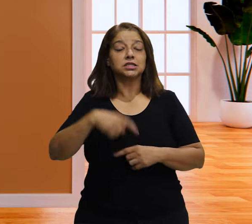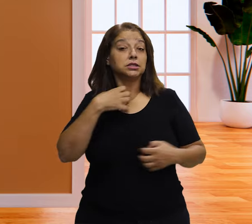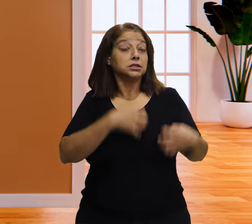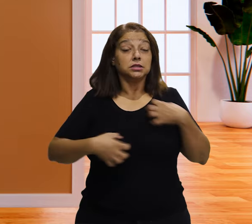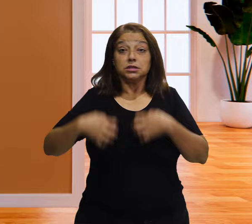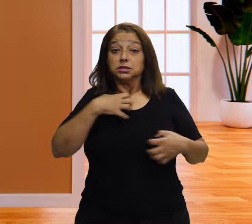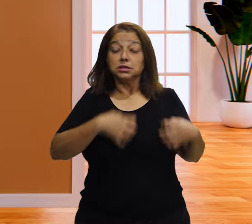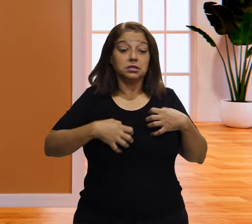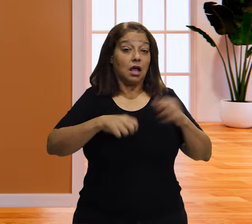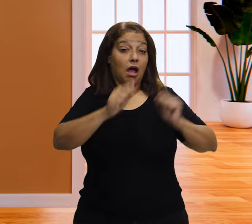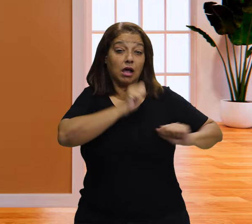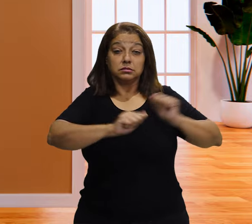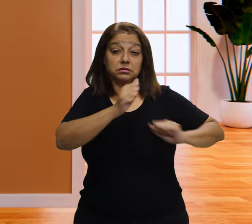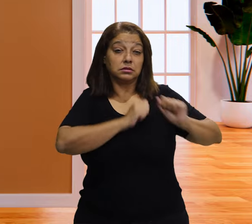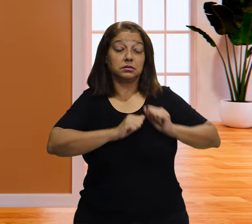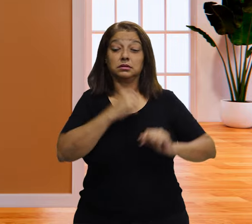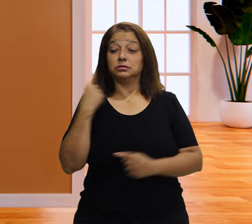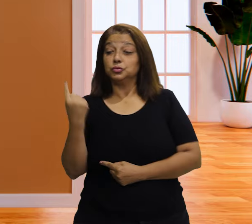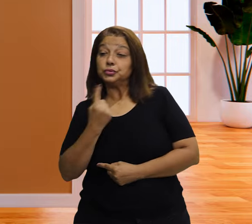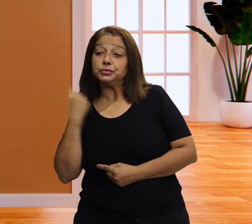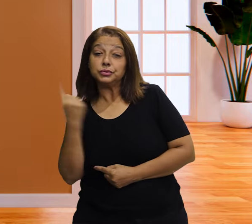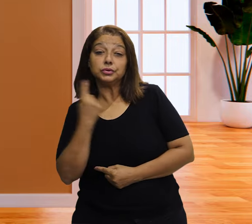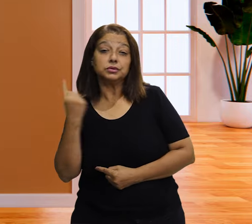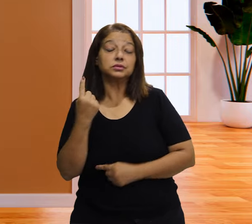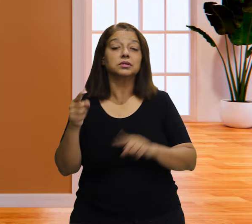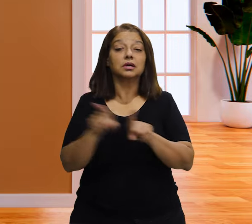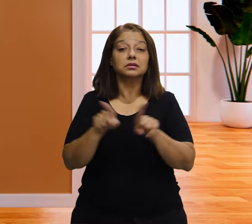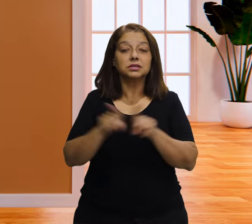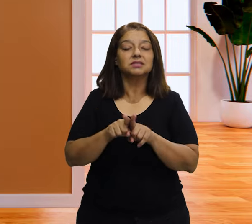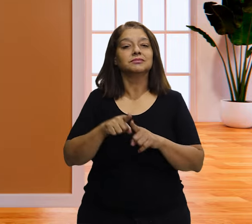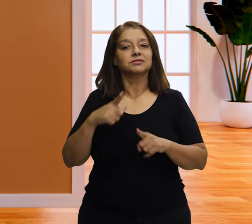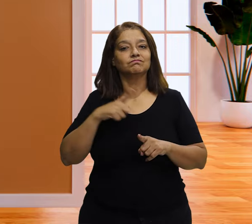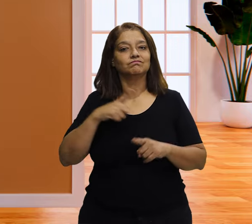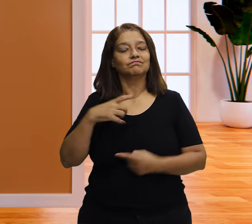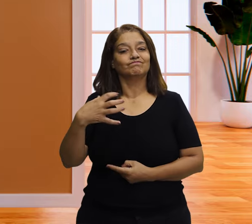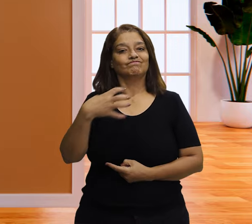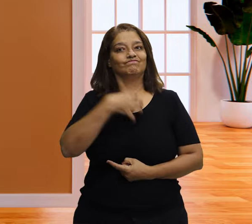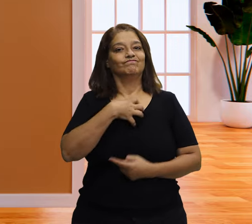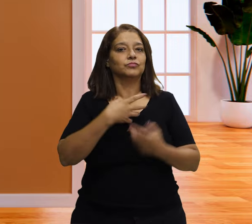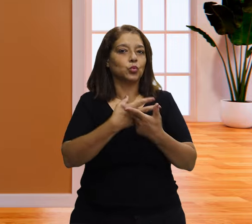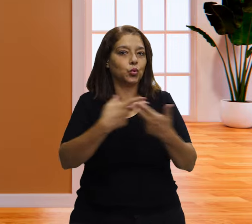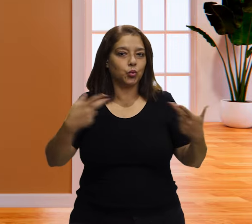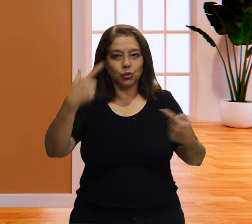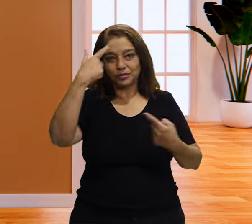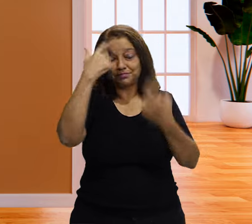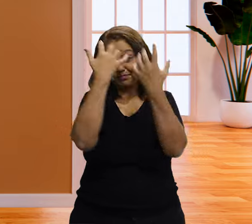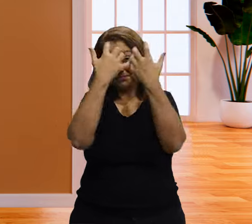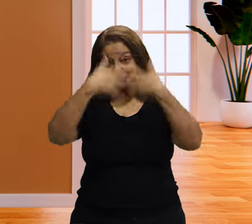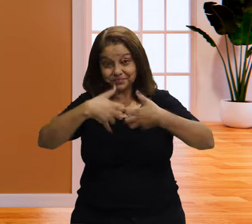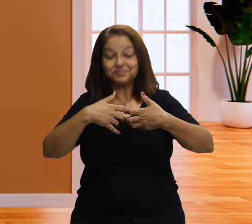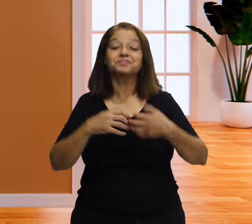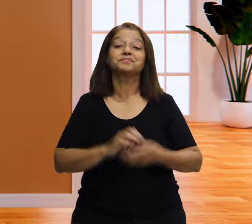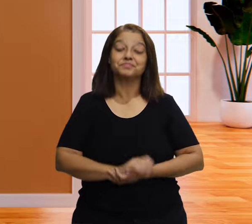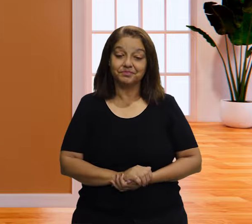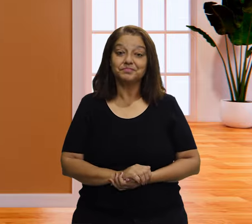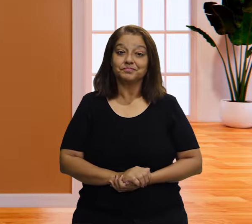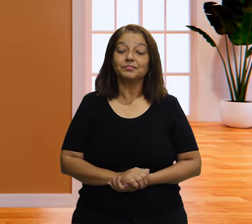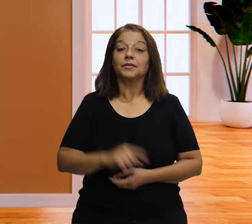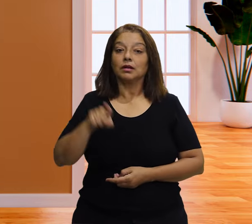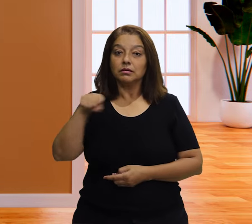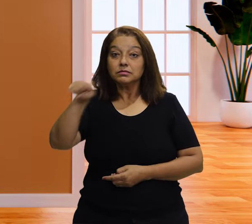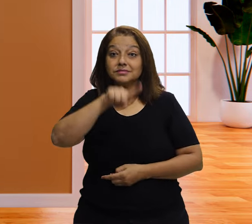isolamento social e sintomas psicossomáticos. O reconhecimento precoce desses indicadores possibilita